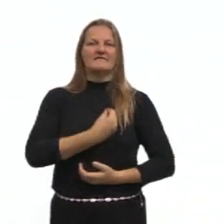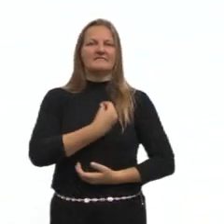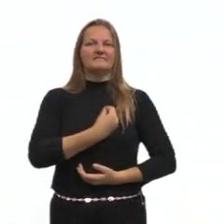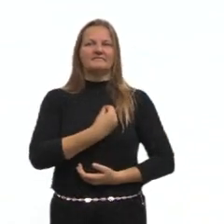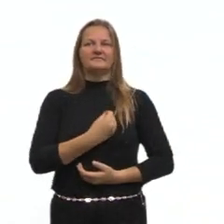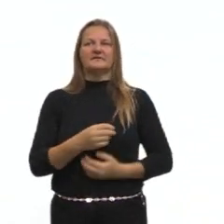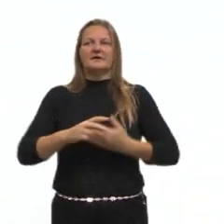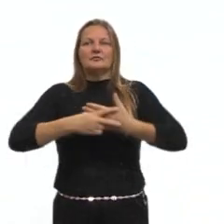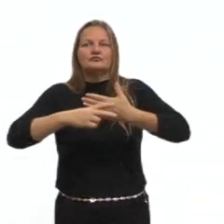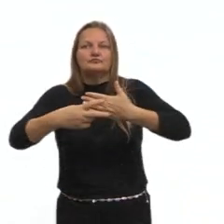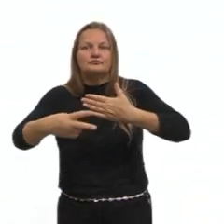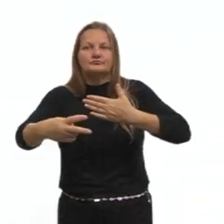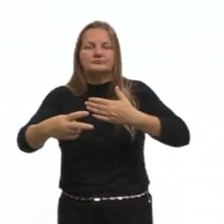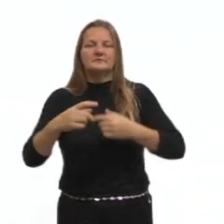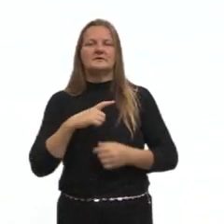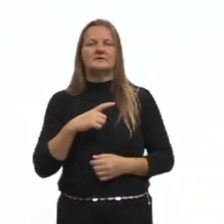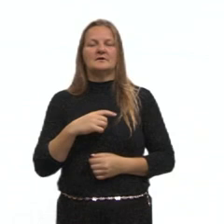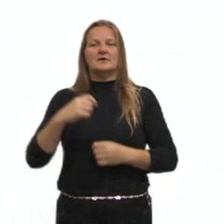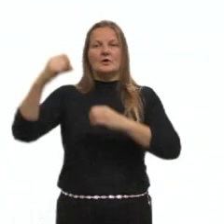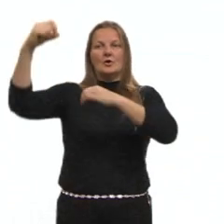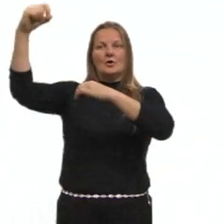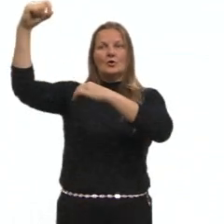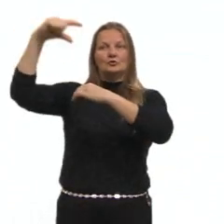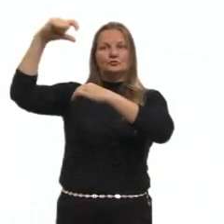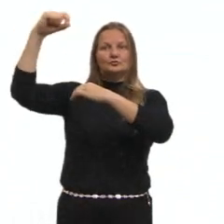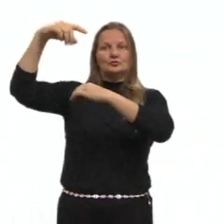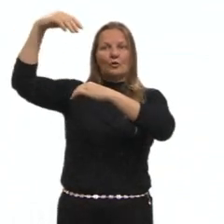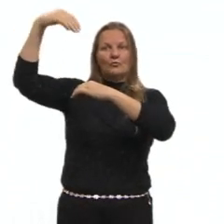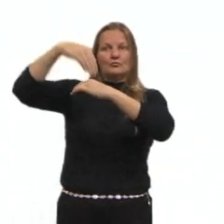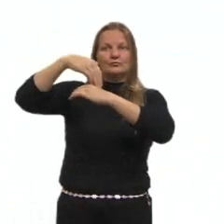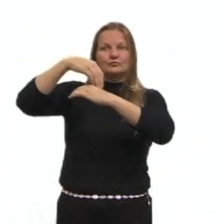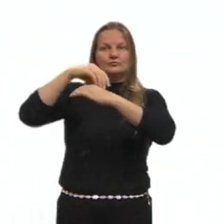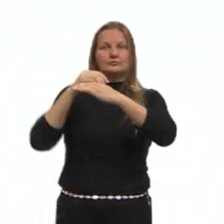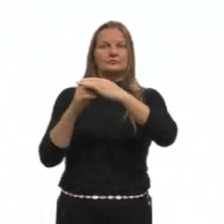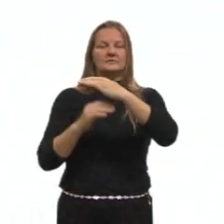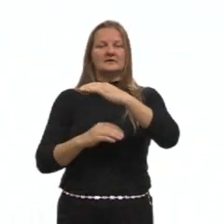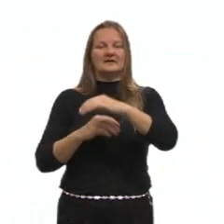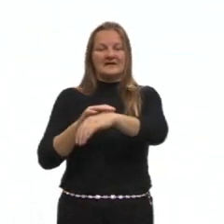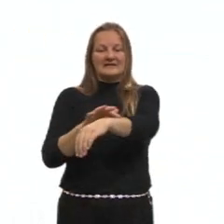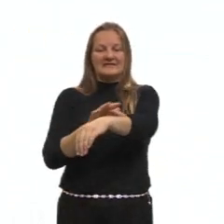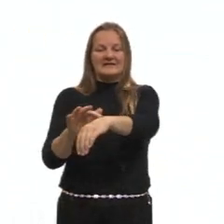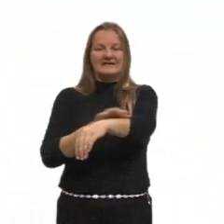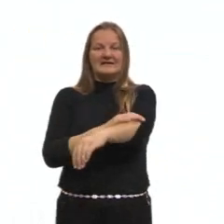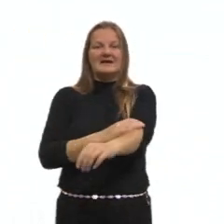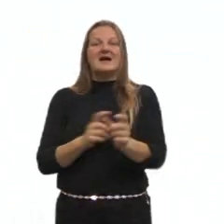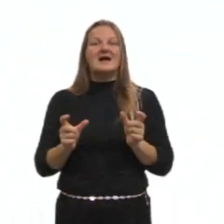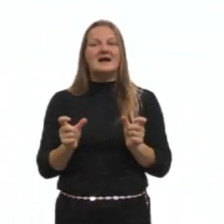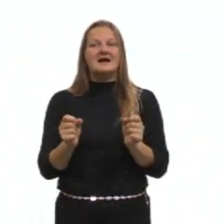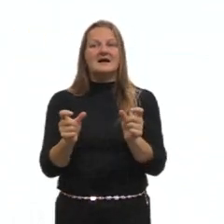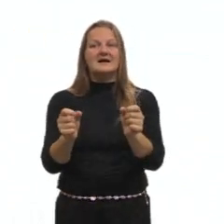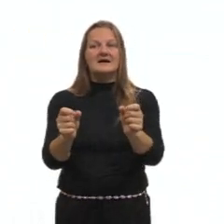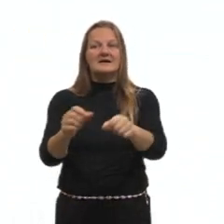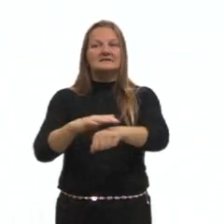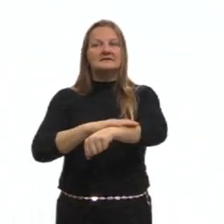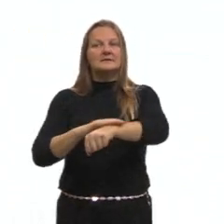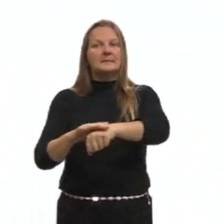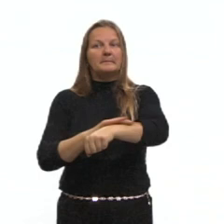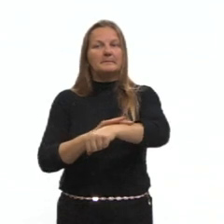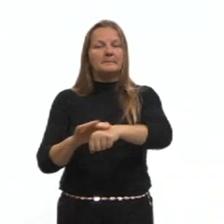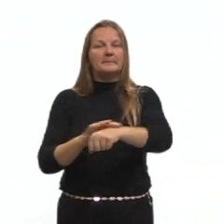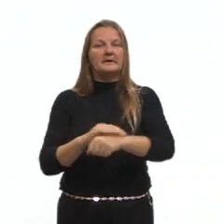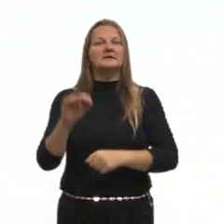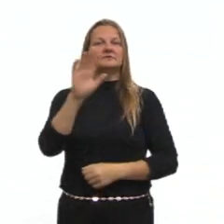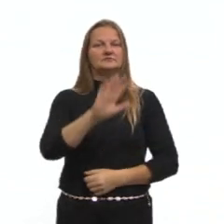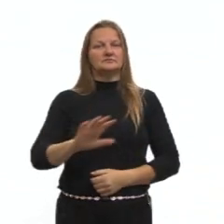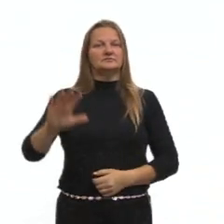essa exposição excessiva aos raios pode trazer incidência maior de câncer de pele para a população no geral